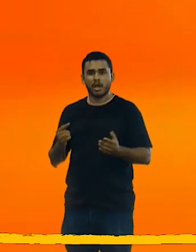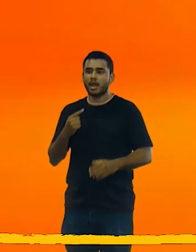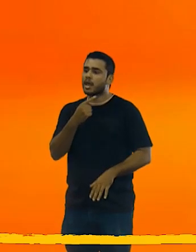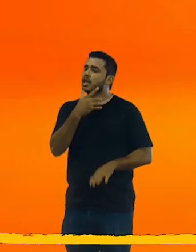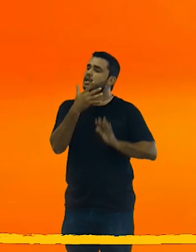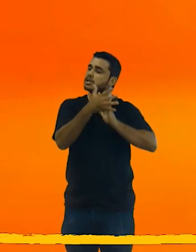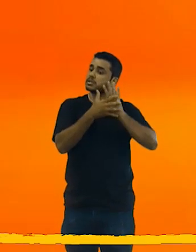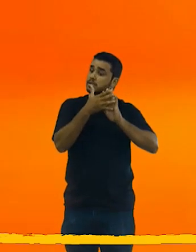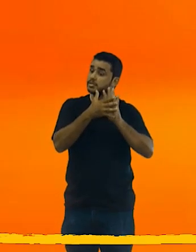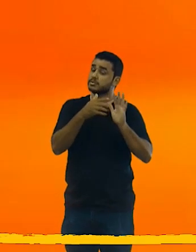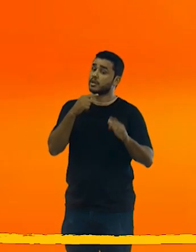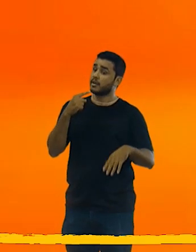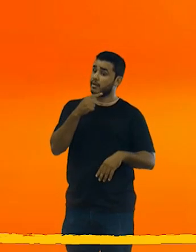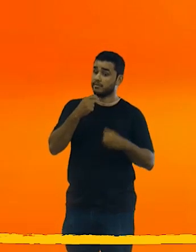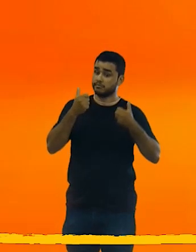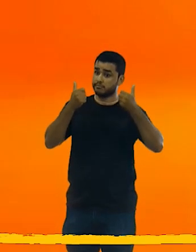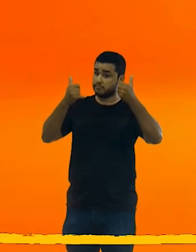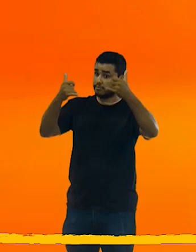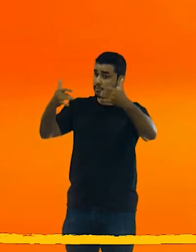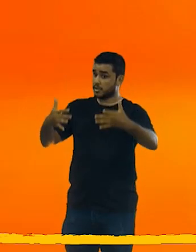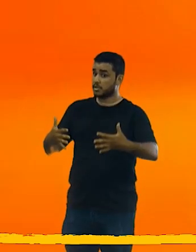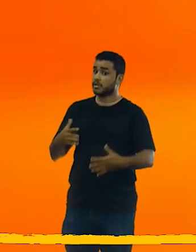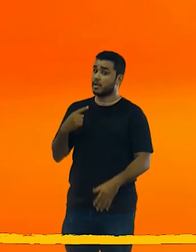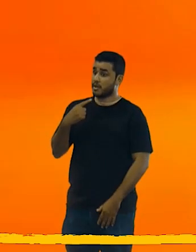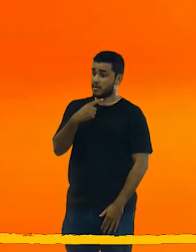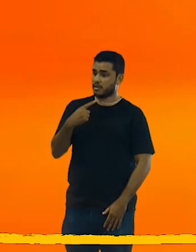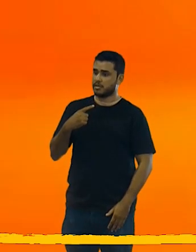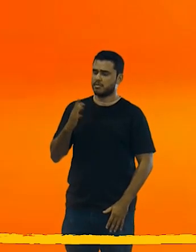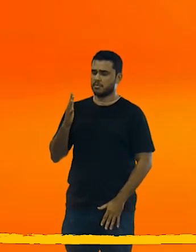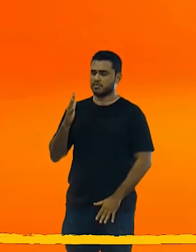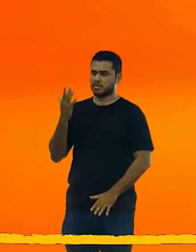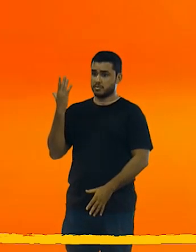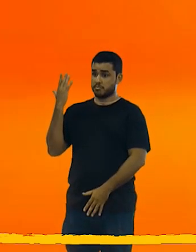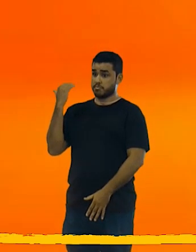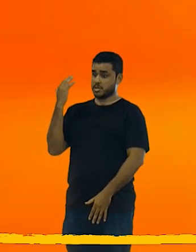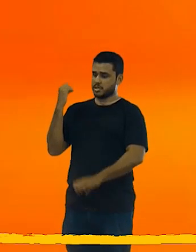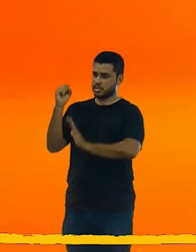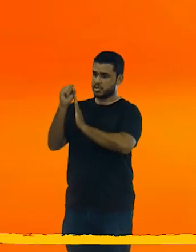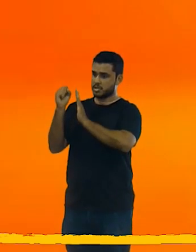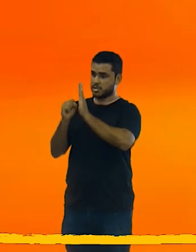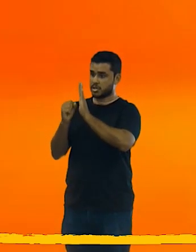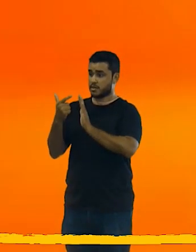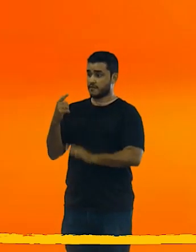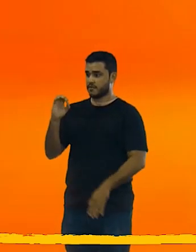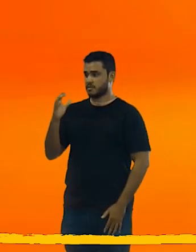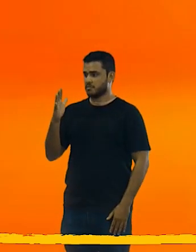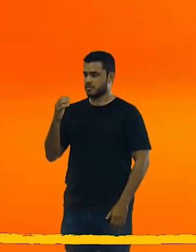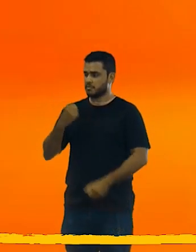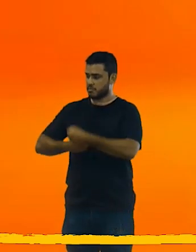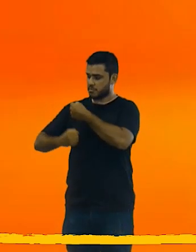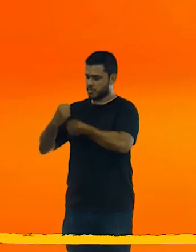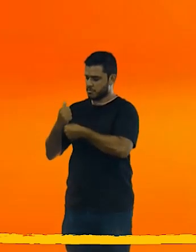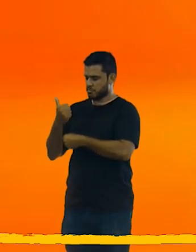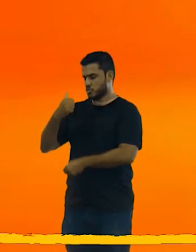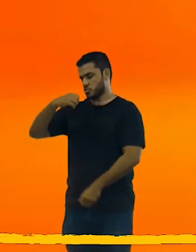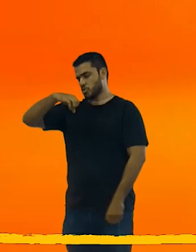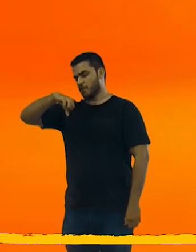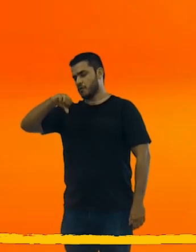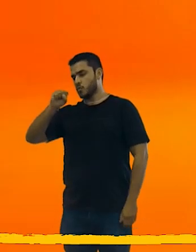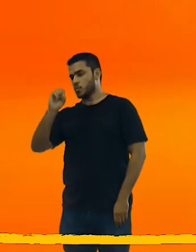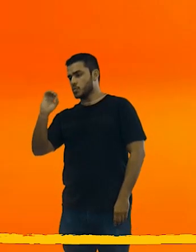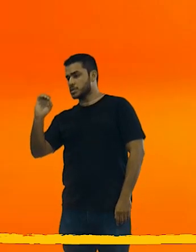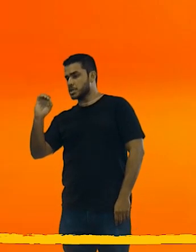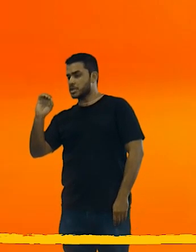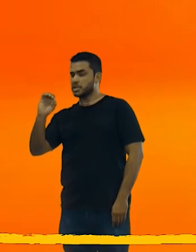vivenciado pela agricultura brasileira nas últimas décadas do século XX. Eu diria para vocês, década de 80, 90